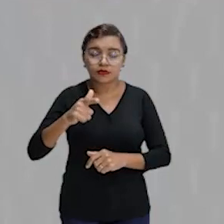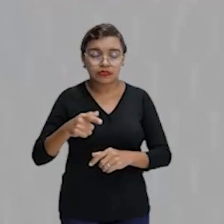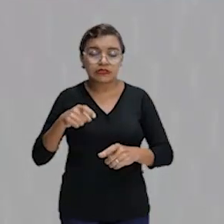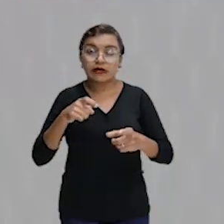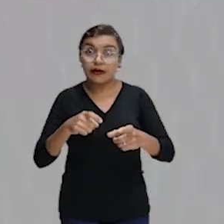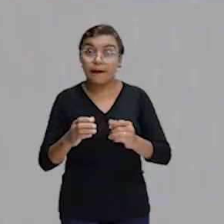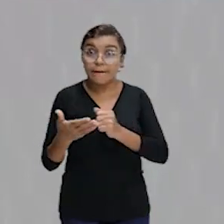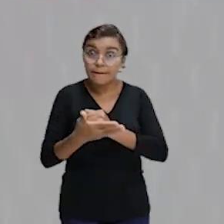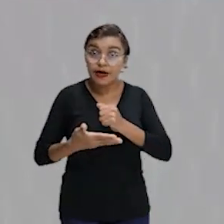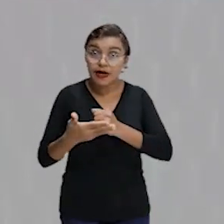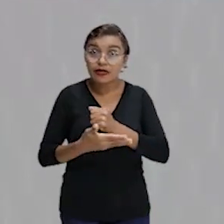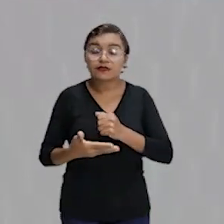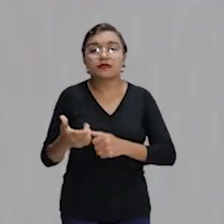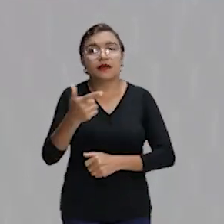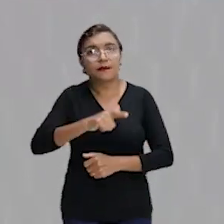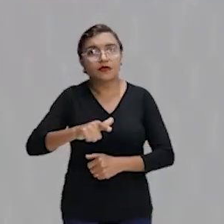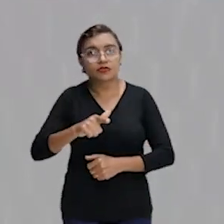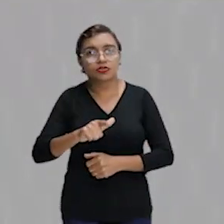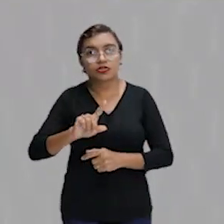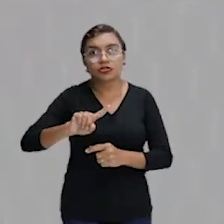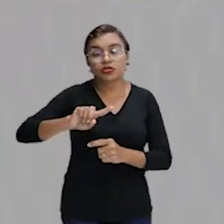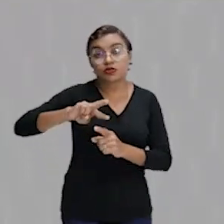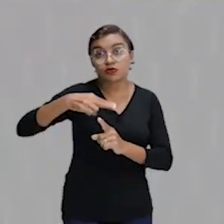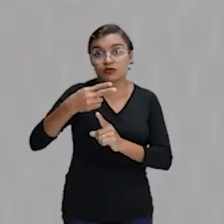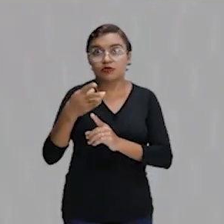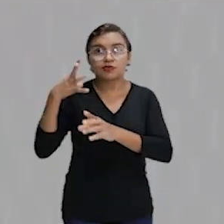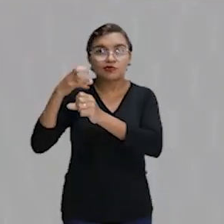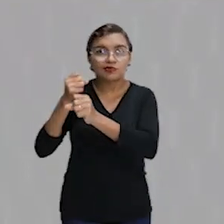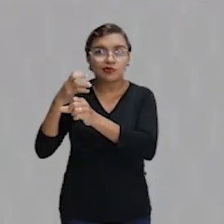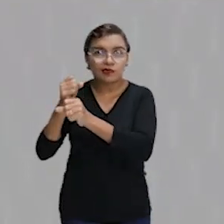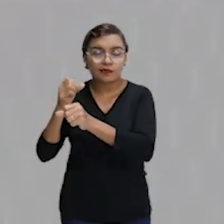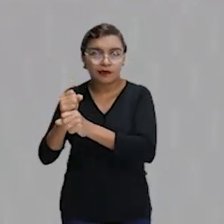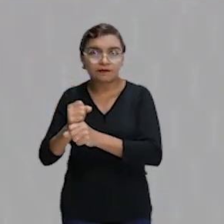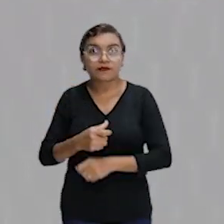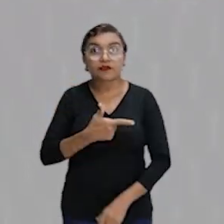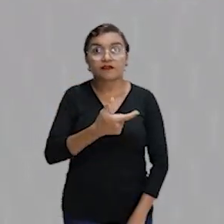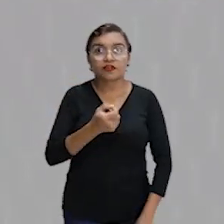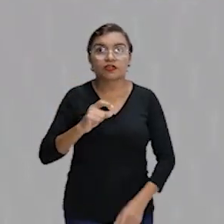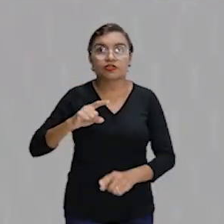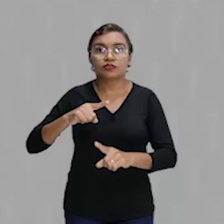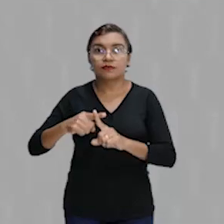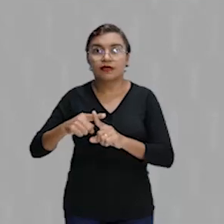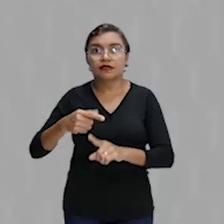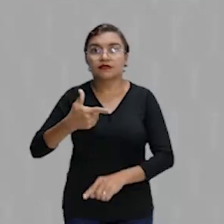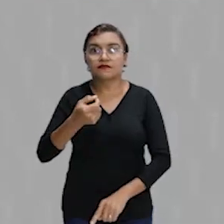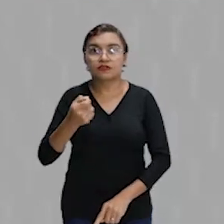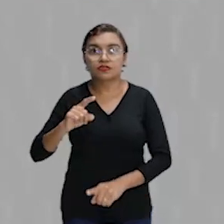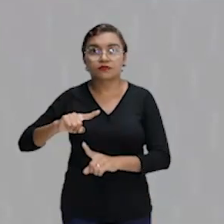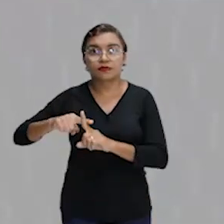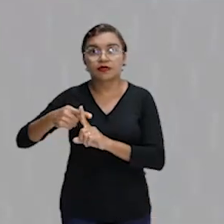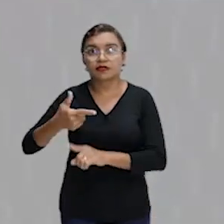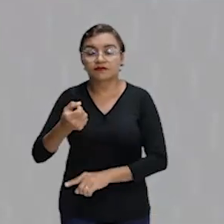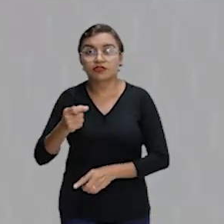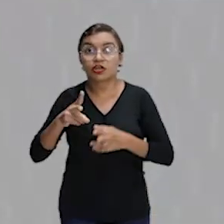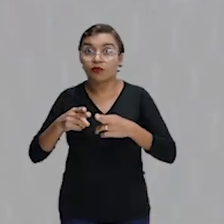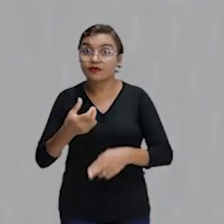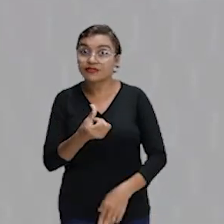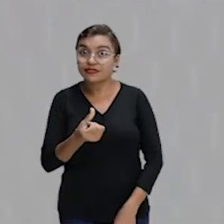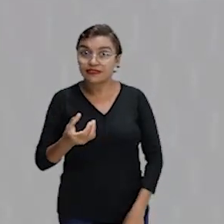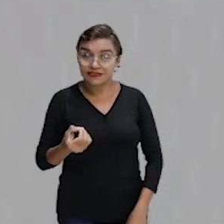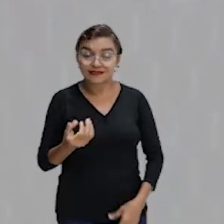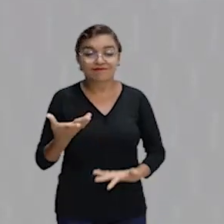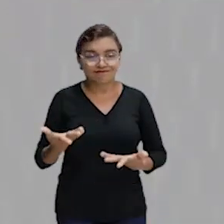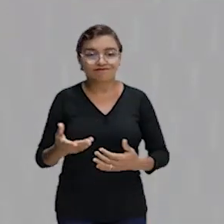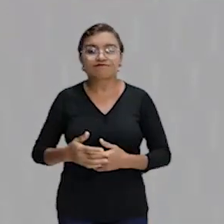e somar os expoentes. Por isso, 20 mais 20 mais 20 dá quem? Dá aquele 60 lá, tá